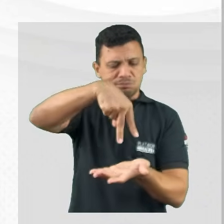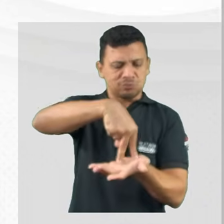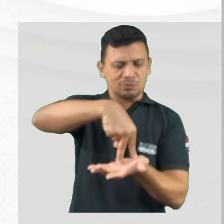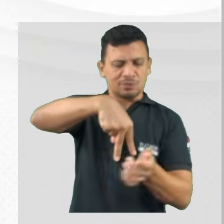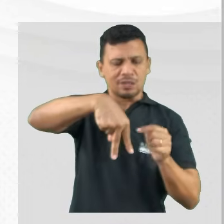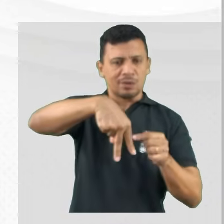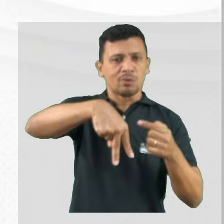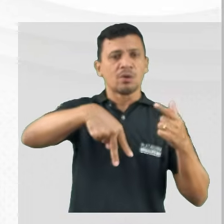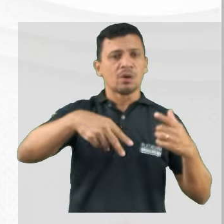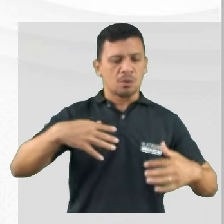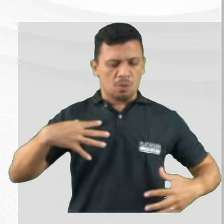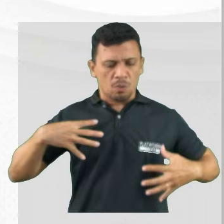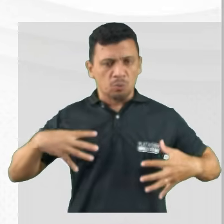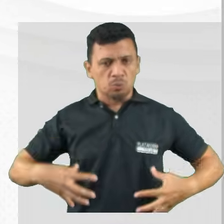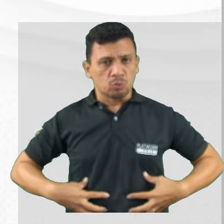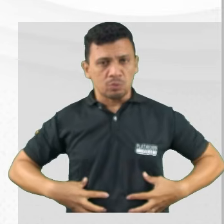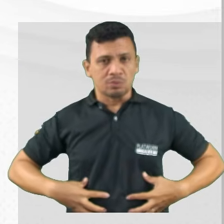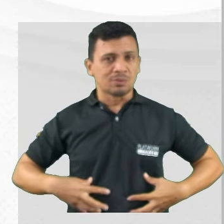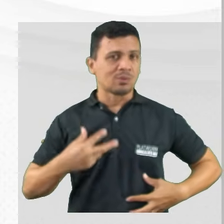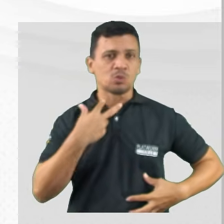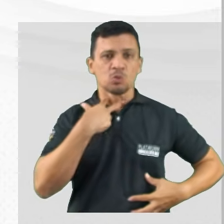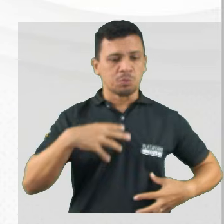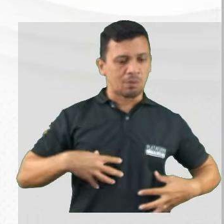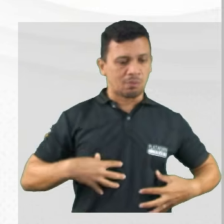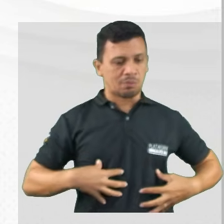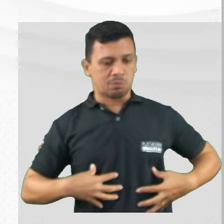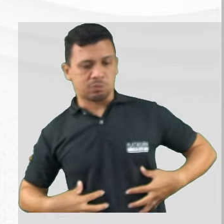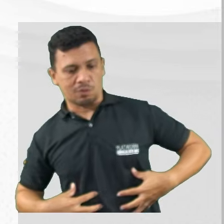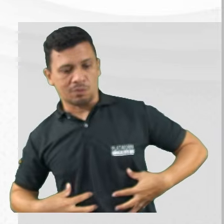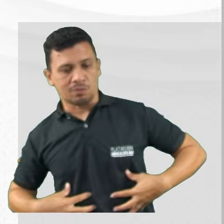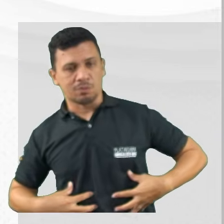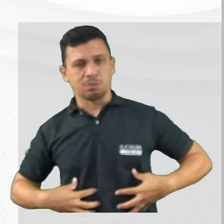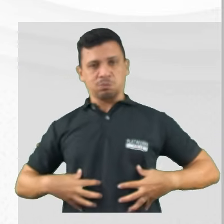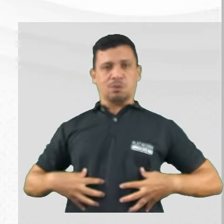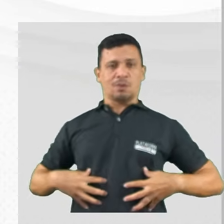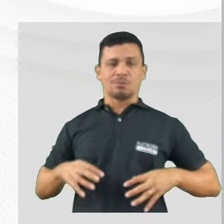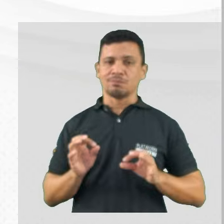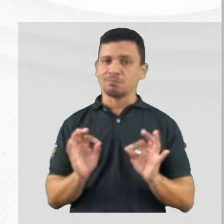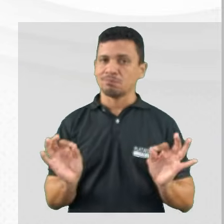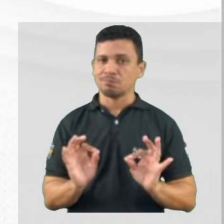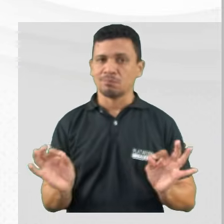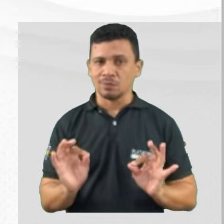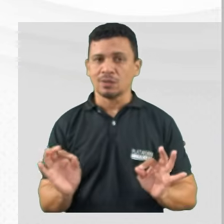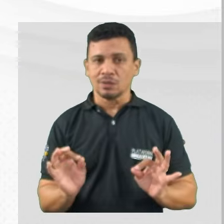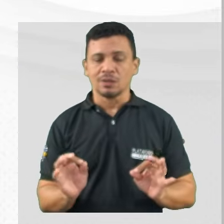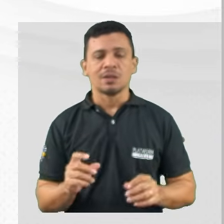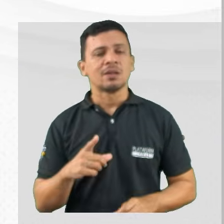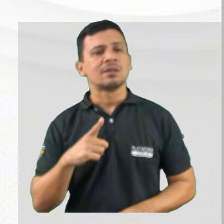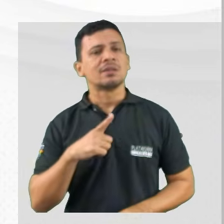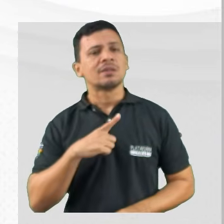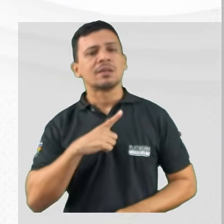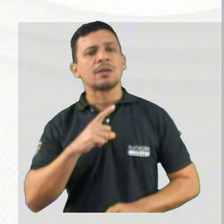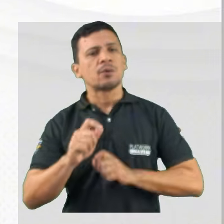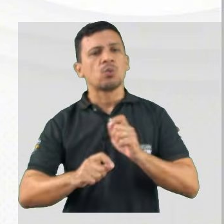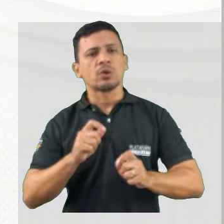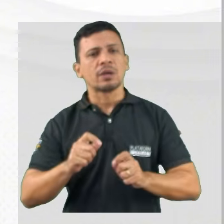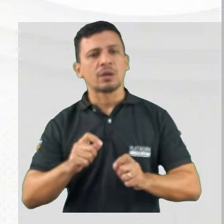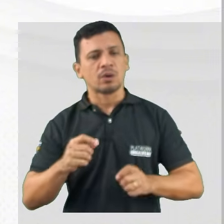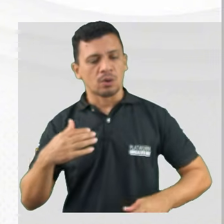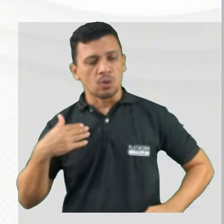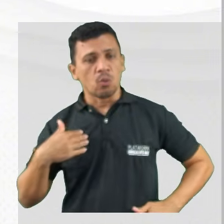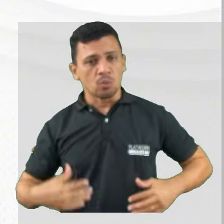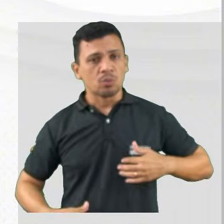meu tronco ele não caia nem para frente, nem para trás, nem para o lado. Então, a posições corporais,